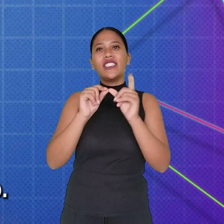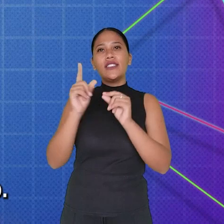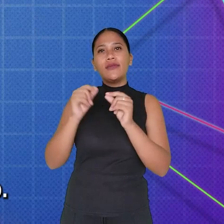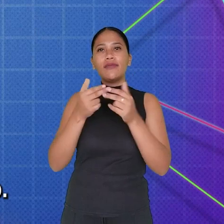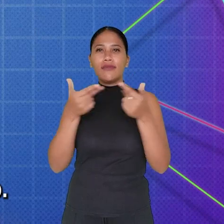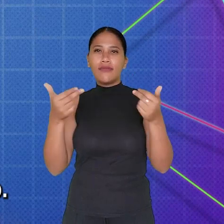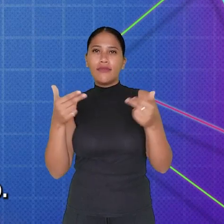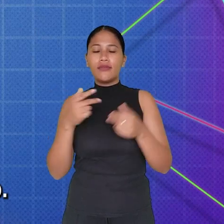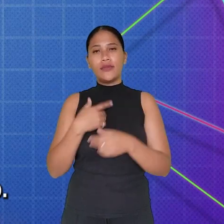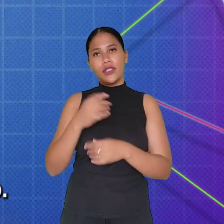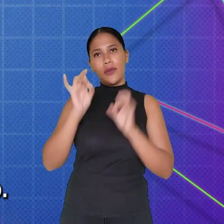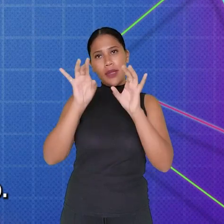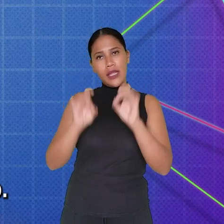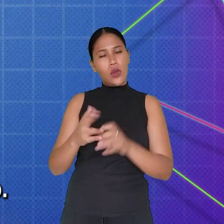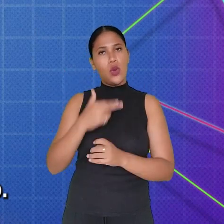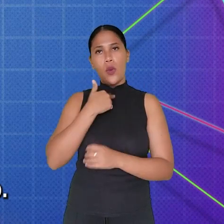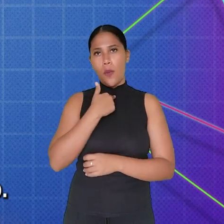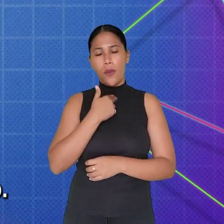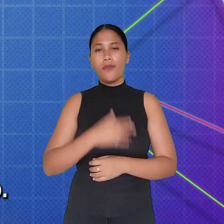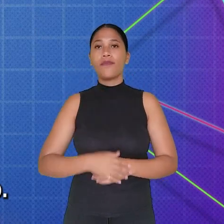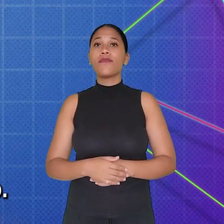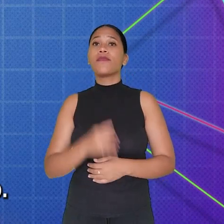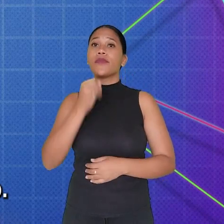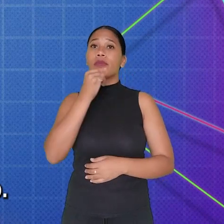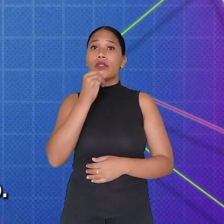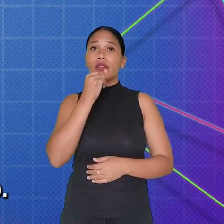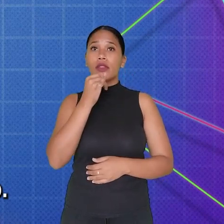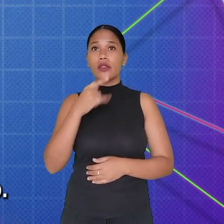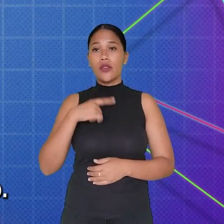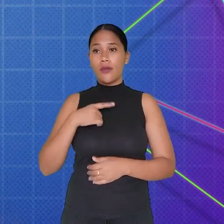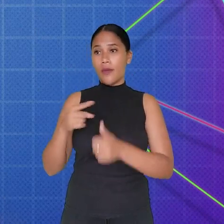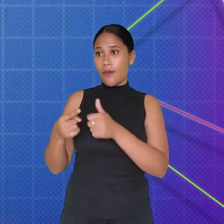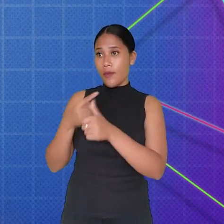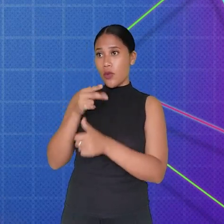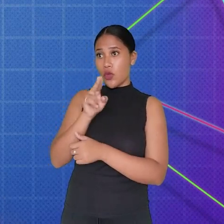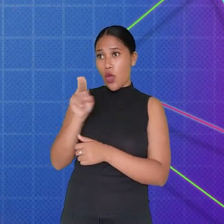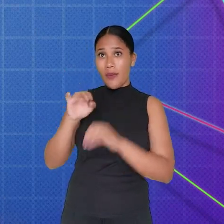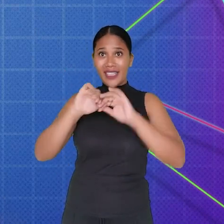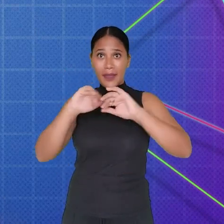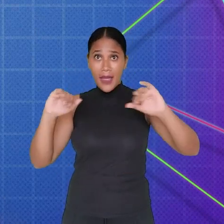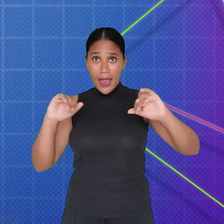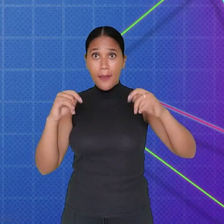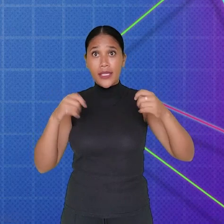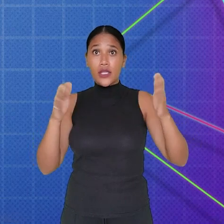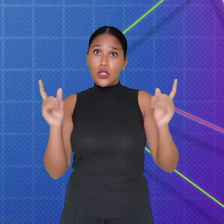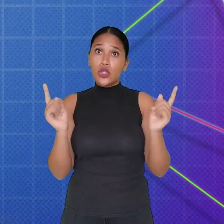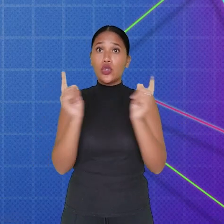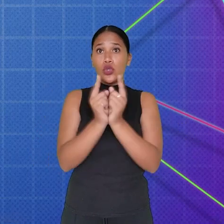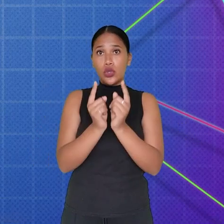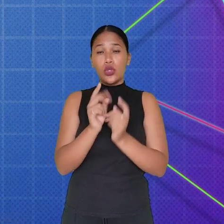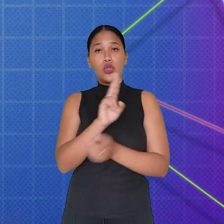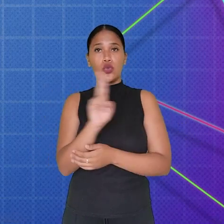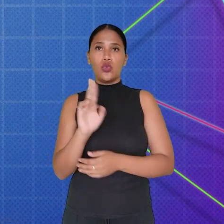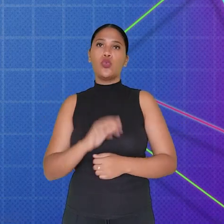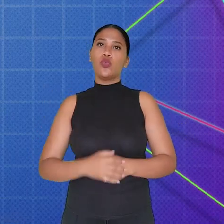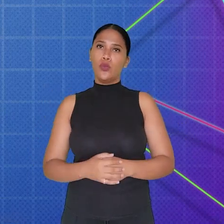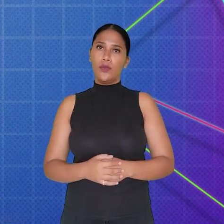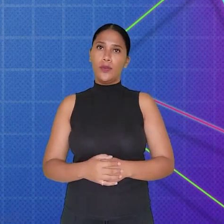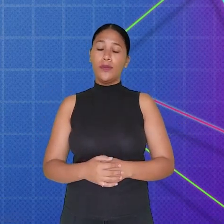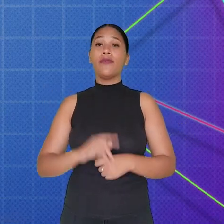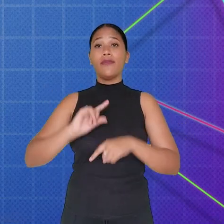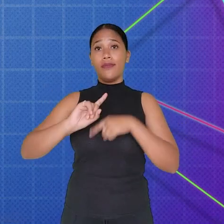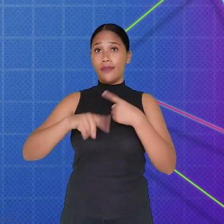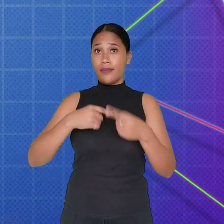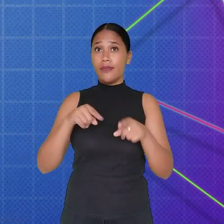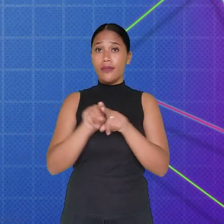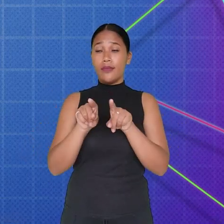de first name separado, devemos escrever first name, tudo junto. Além disso, os nomes das variáveis devem ser descritivos e